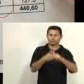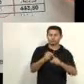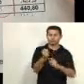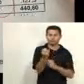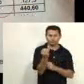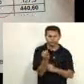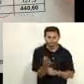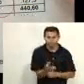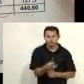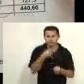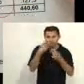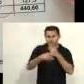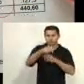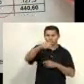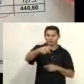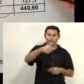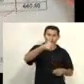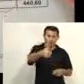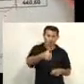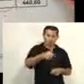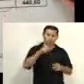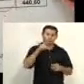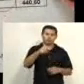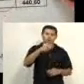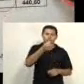quantidade de 71,6,